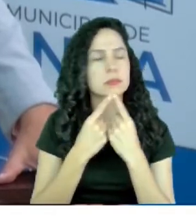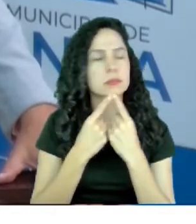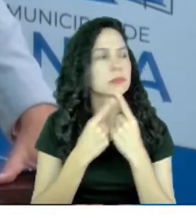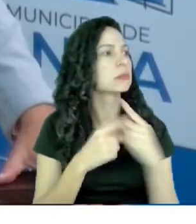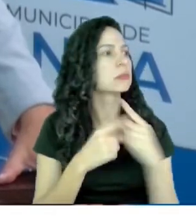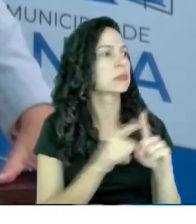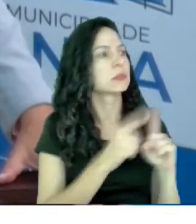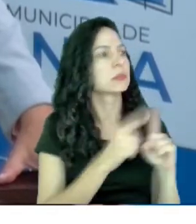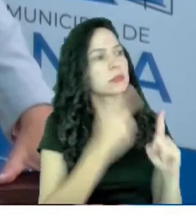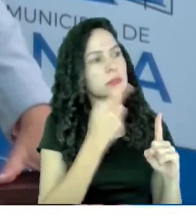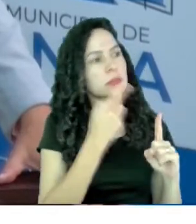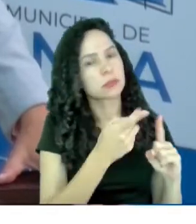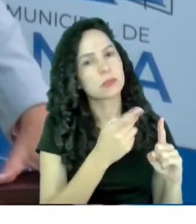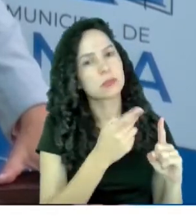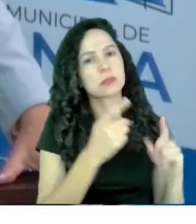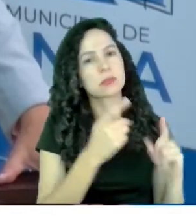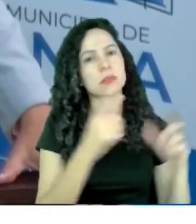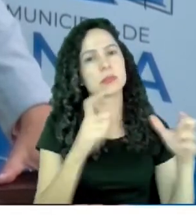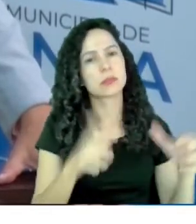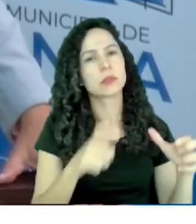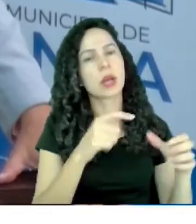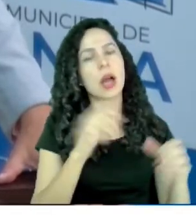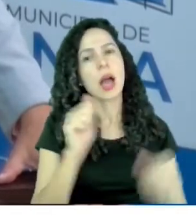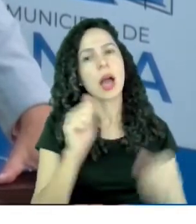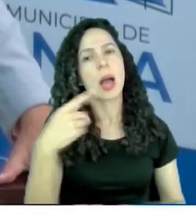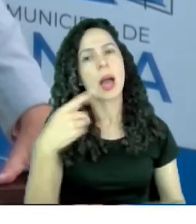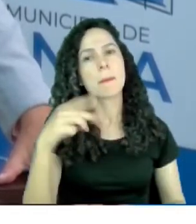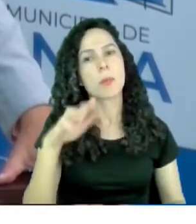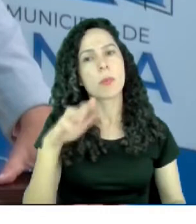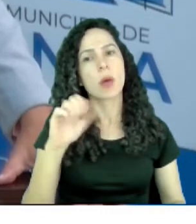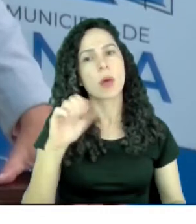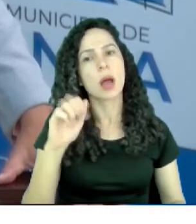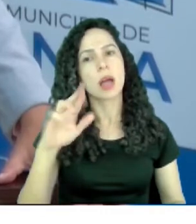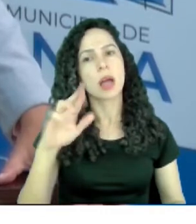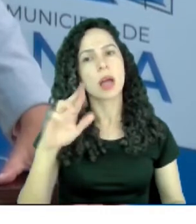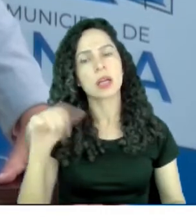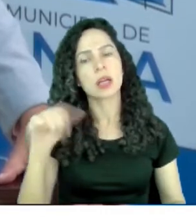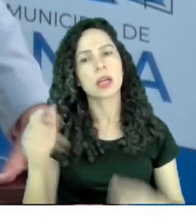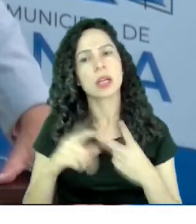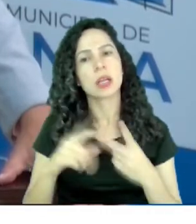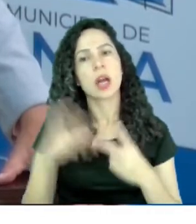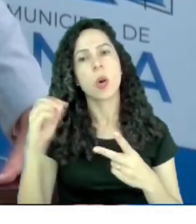pessoal que fez em Apucarana, Contagem, Porto Feliz,